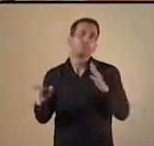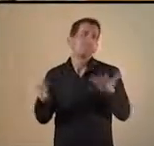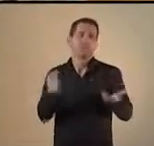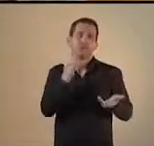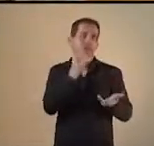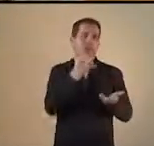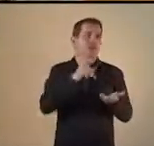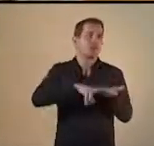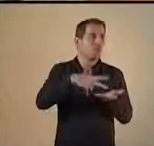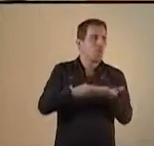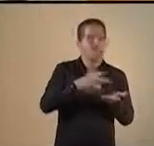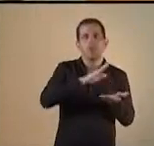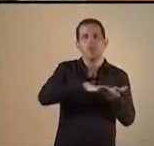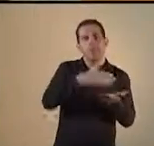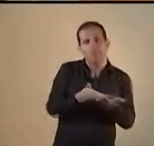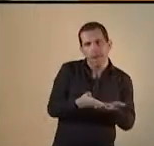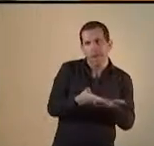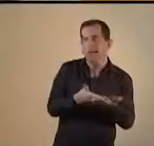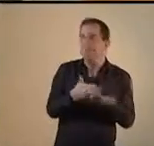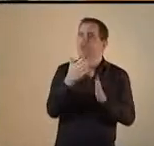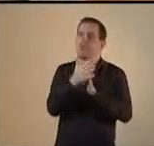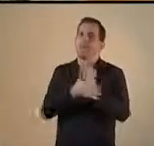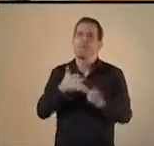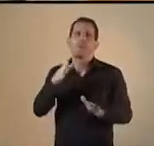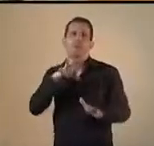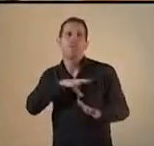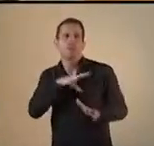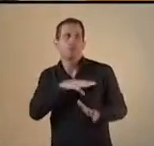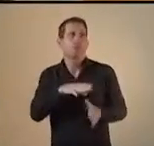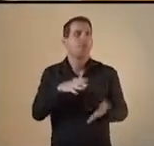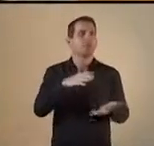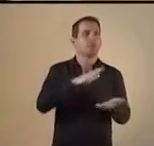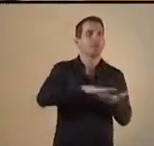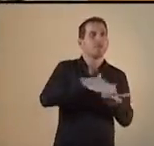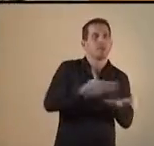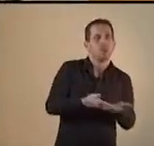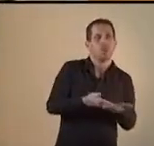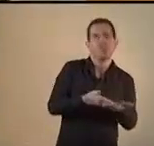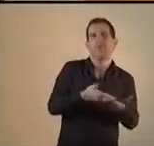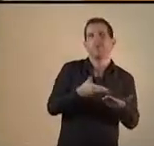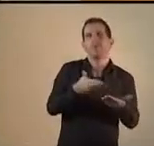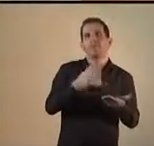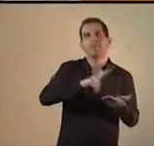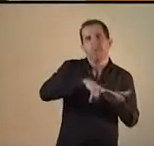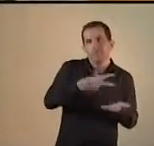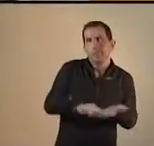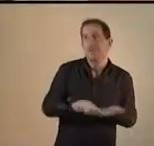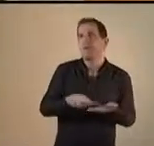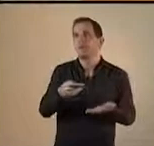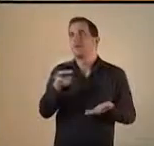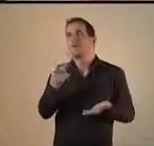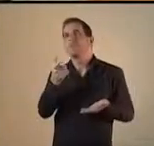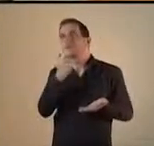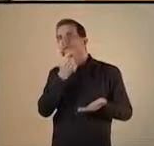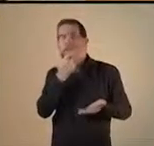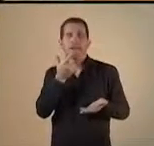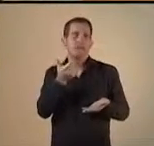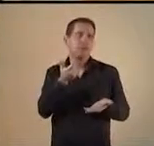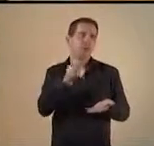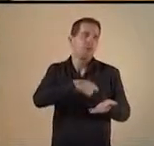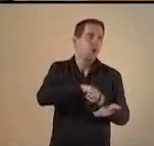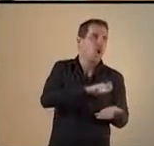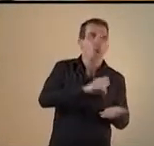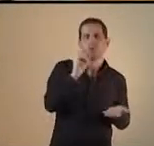é tradutor e intérprete Libras português, tradutor e intérprete inglês, tradutor e intérprete, né, espanhol, italiano,